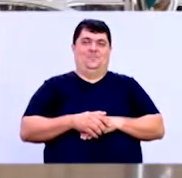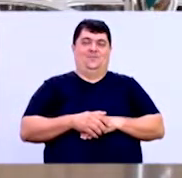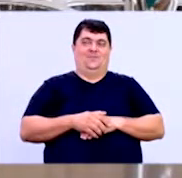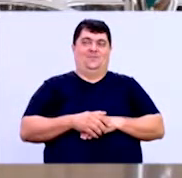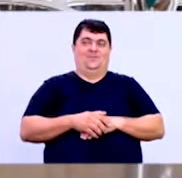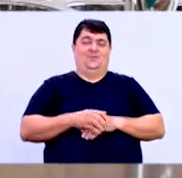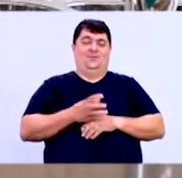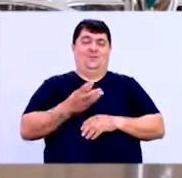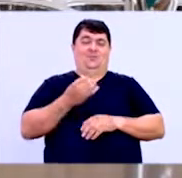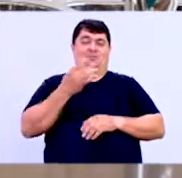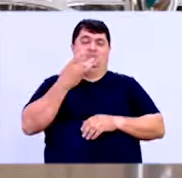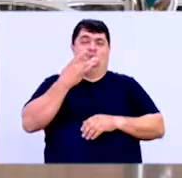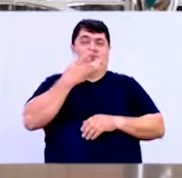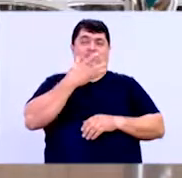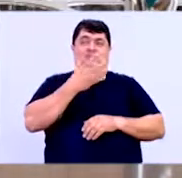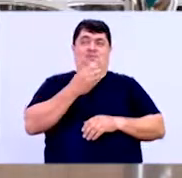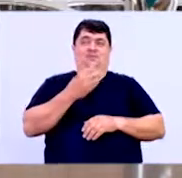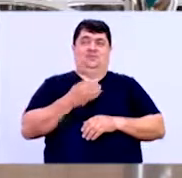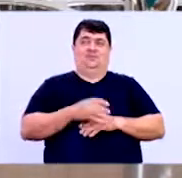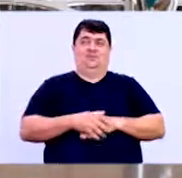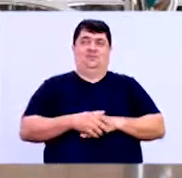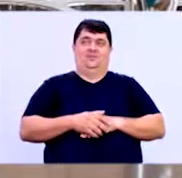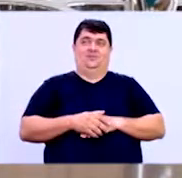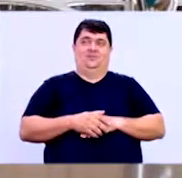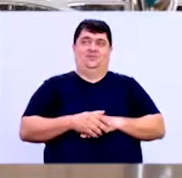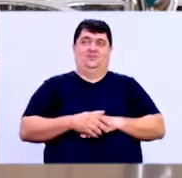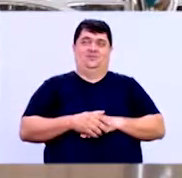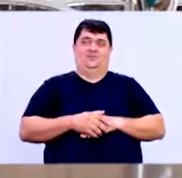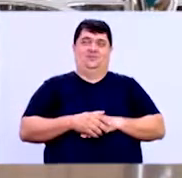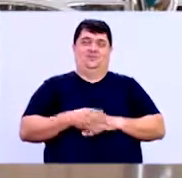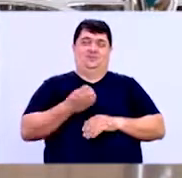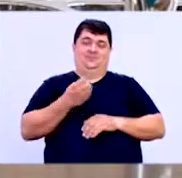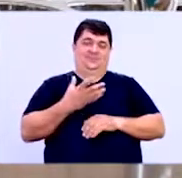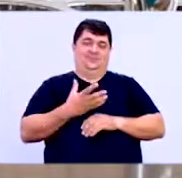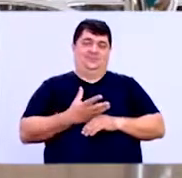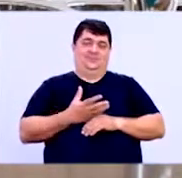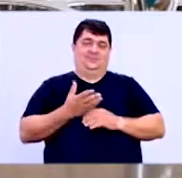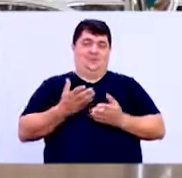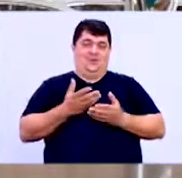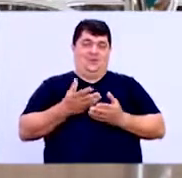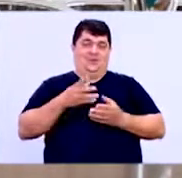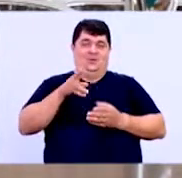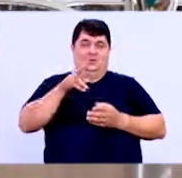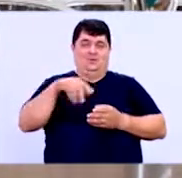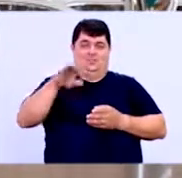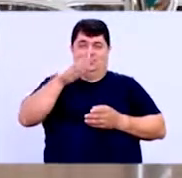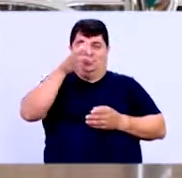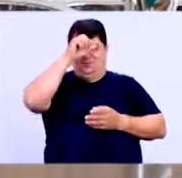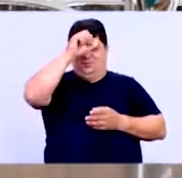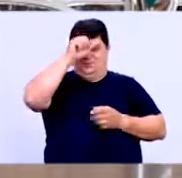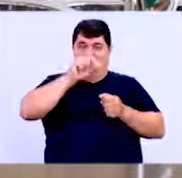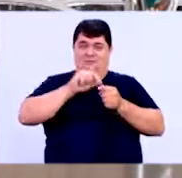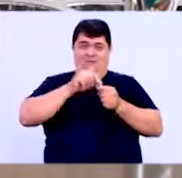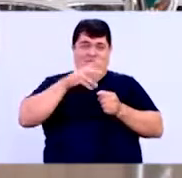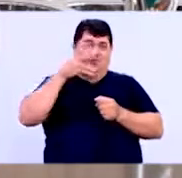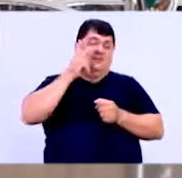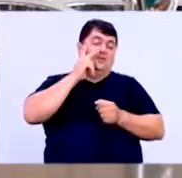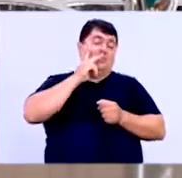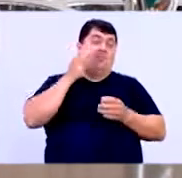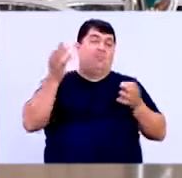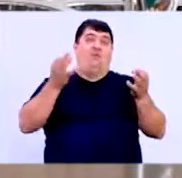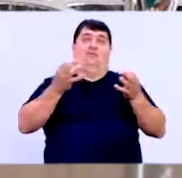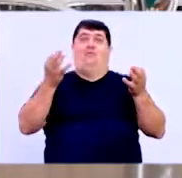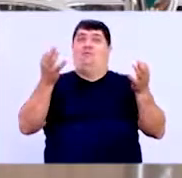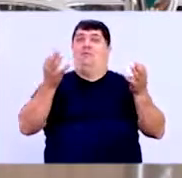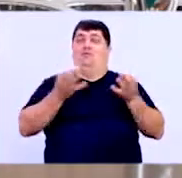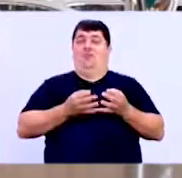Tá muito bom. Opa, perdão. Bom, gente, hoje vocês aprenderam a fazer esse vatapá maravilhoso com esse